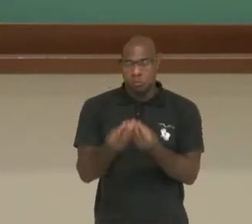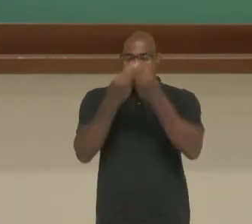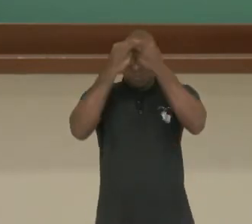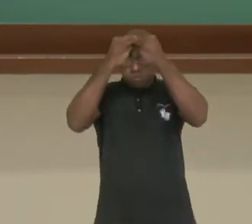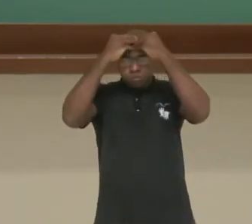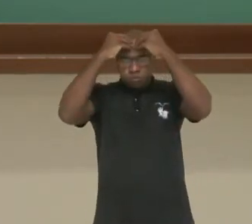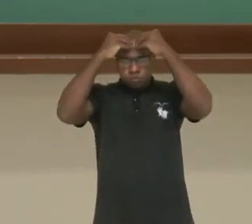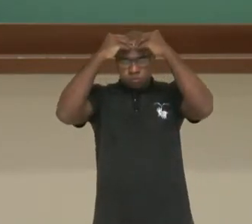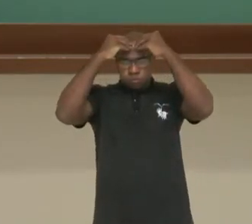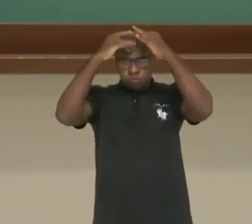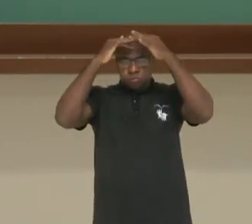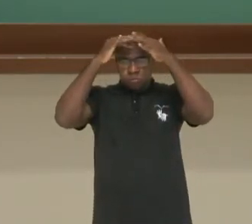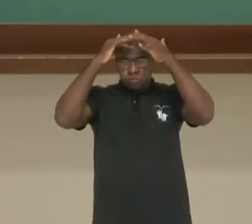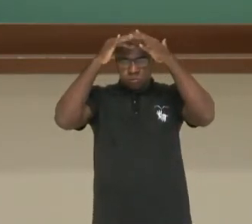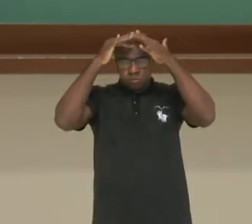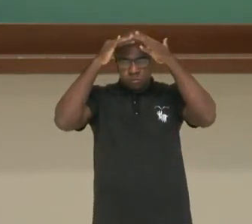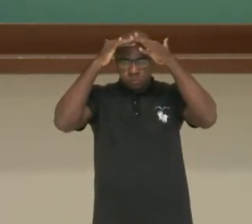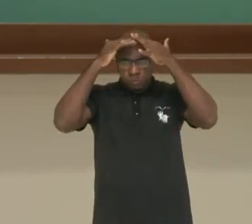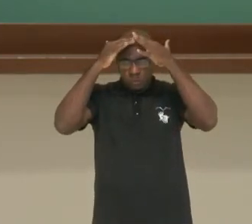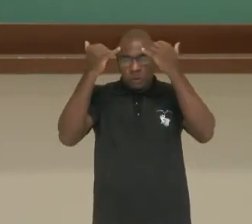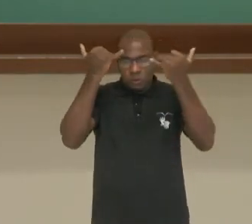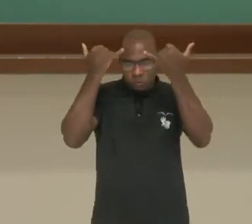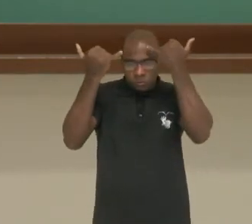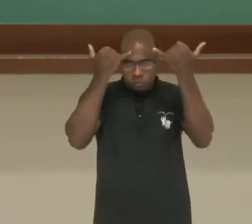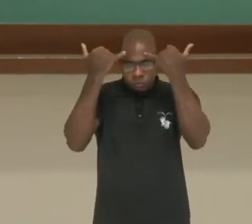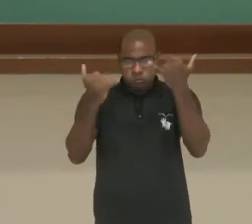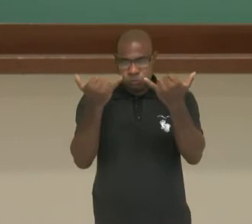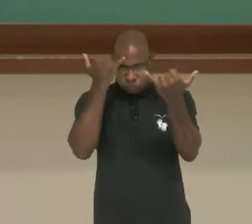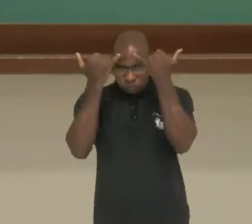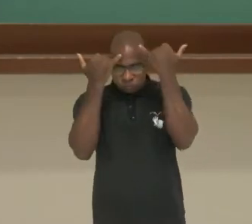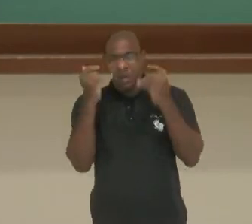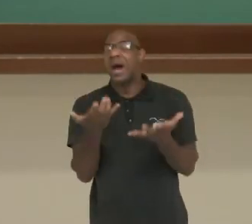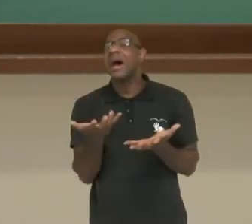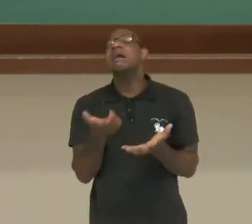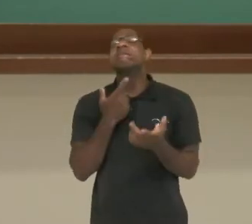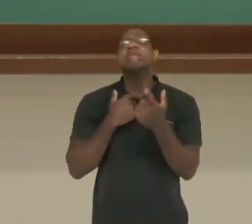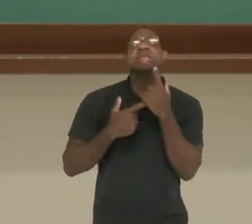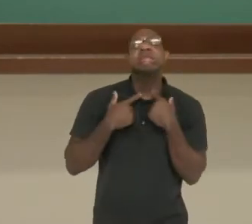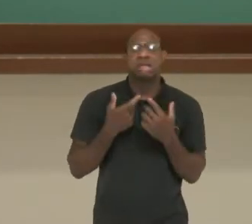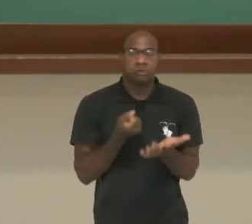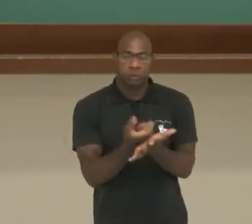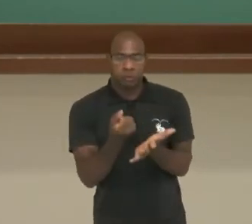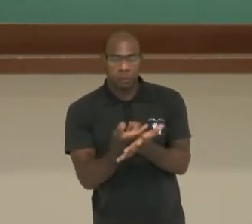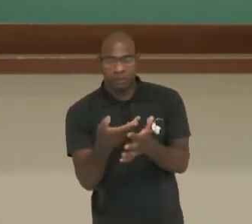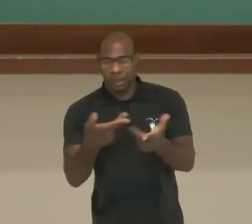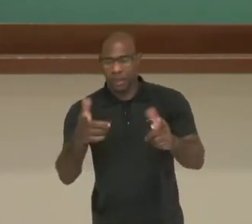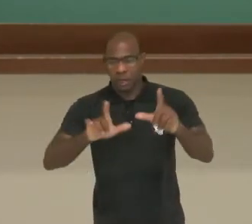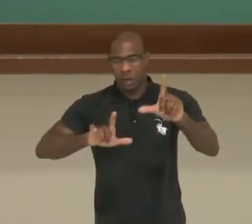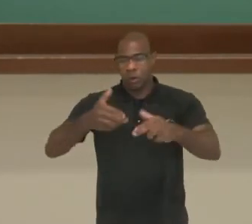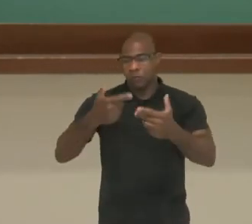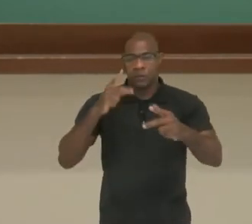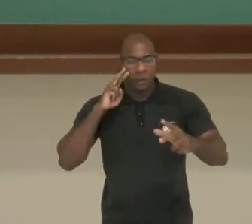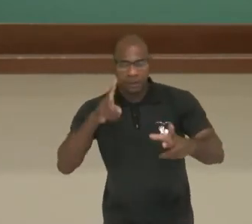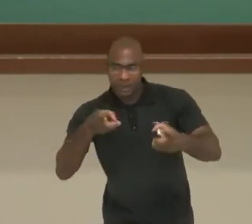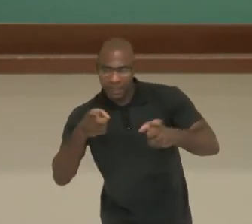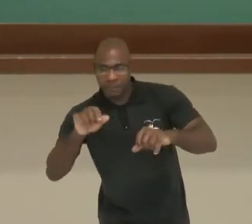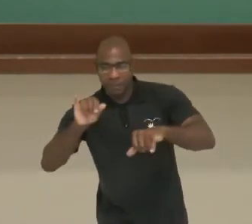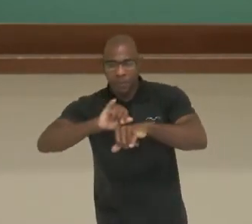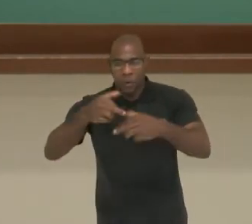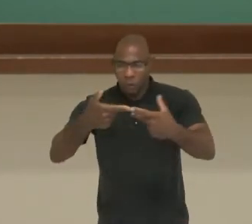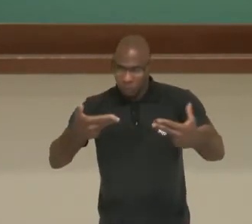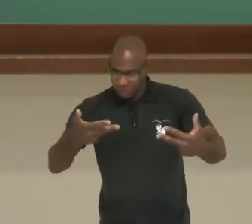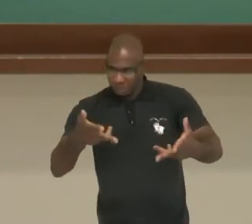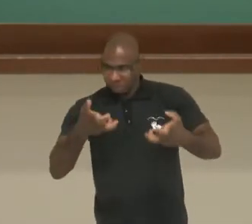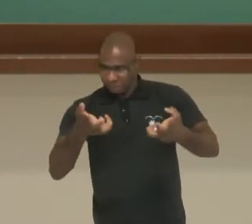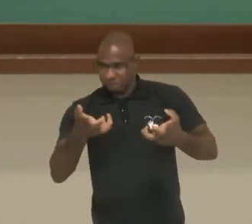eles conseguem saber que tipo de produto que você gosta mais de consumir e, consequentemente, acabam enviando para vocês